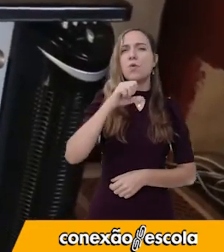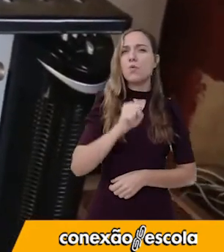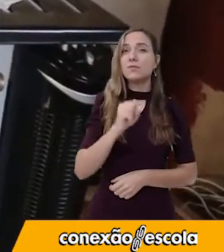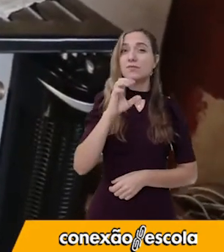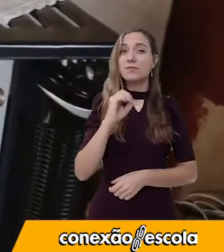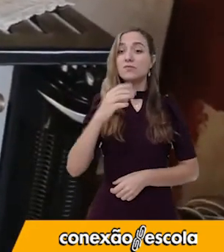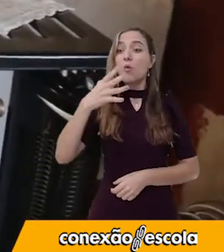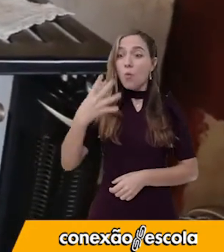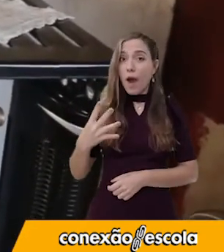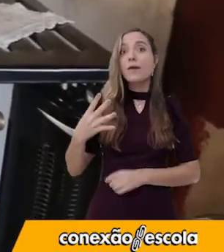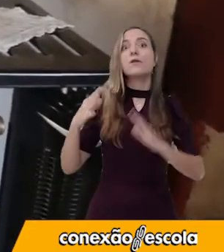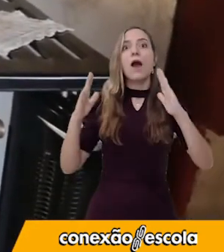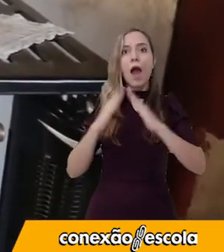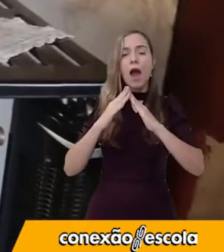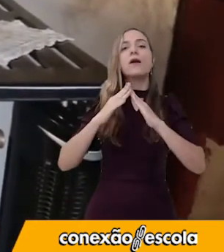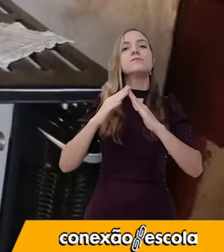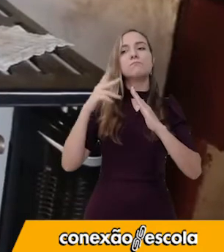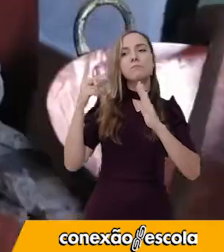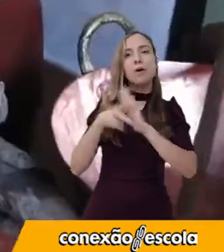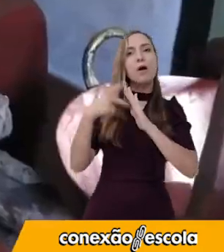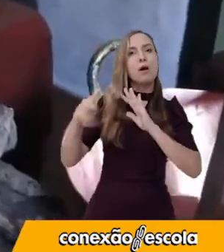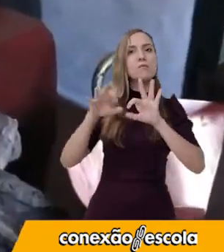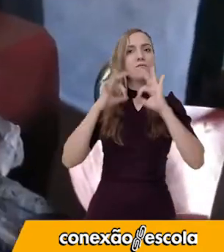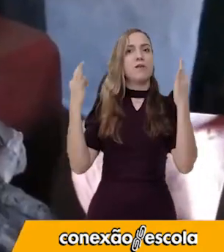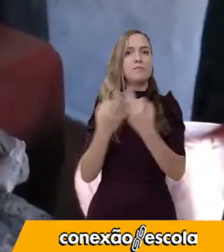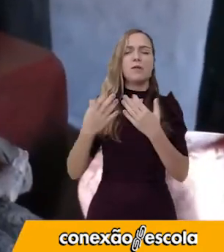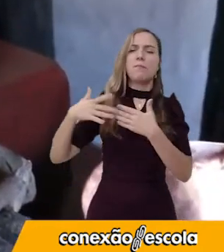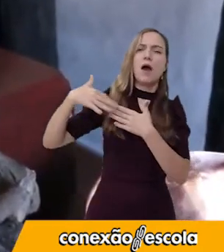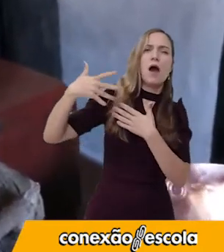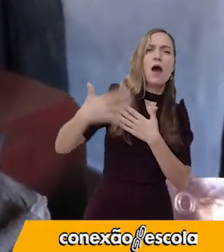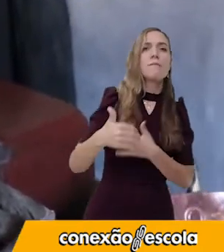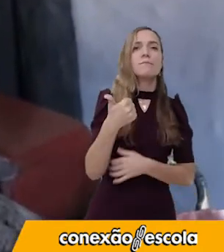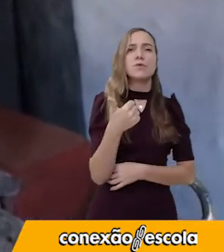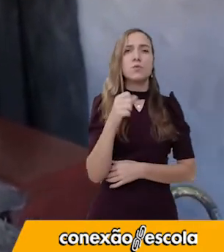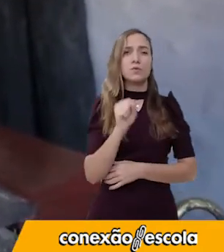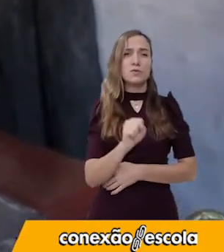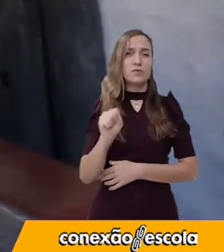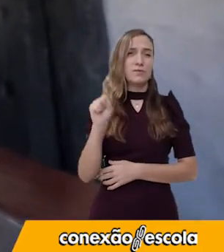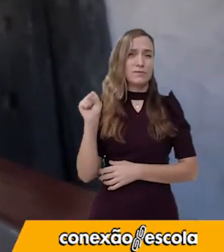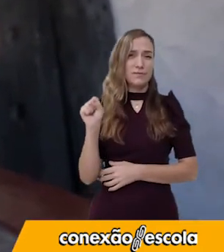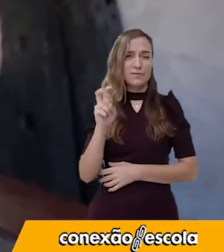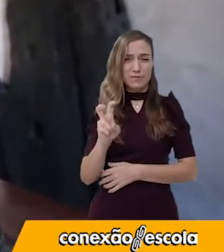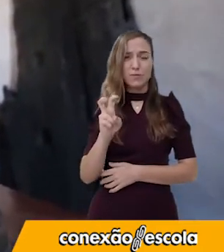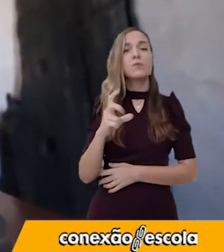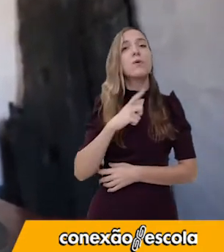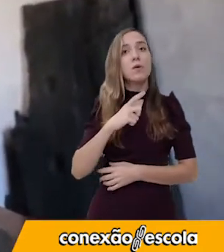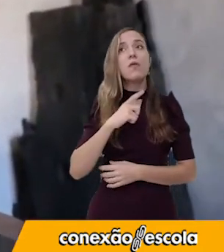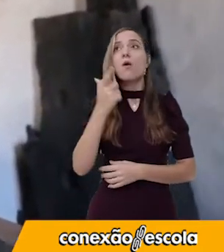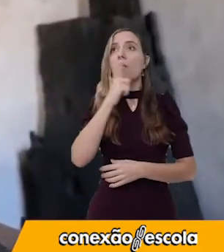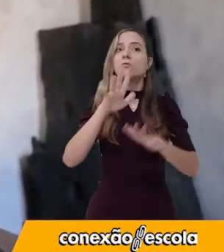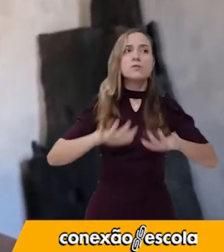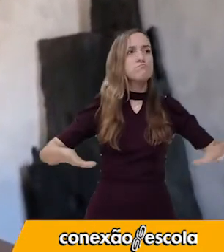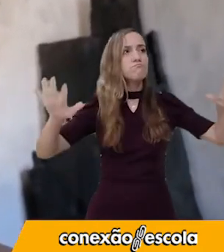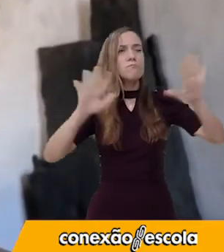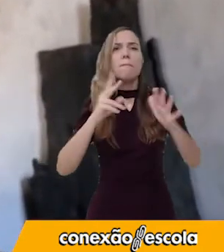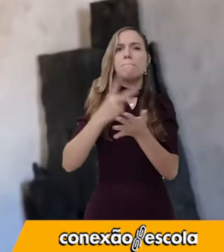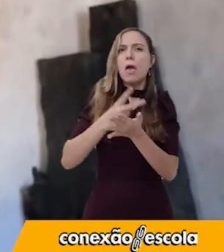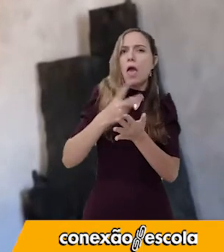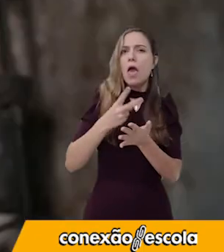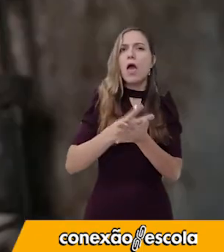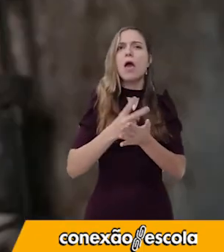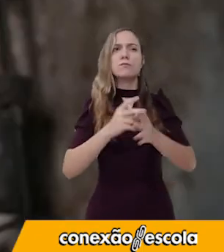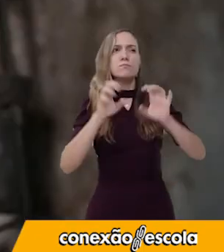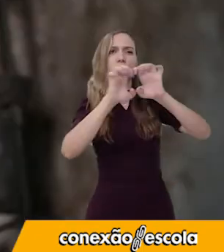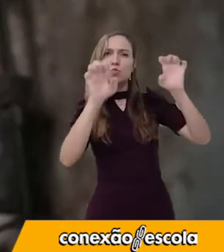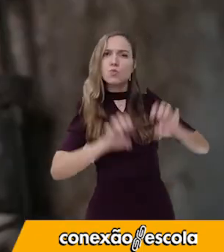pertencia à família, foi até 1985. É uma das poucas casas que preserva sua arquitetura vernacular. Então é importantíssimo para